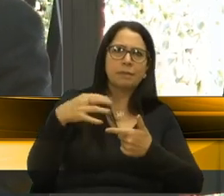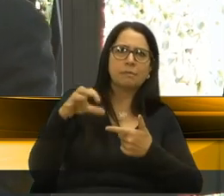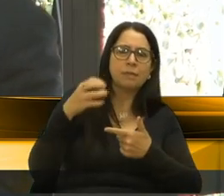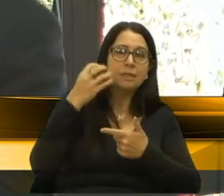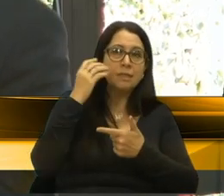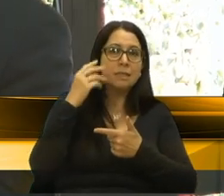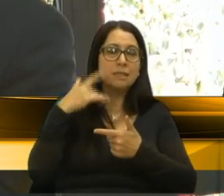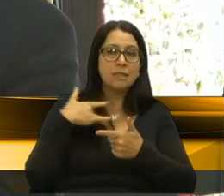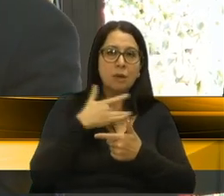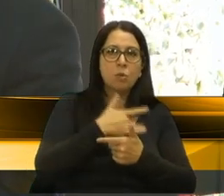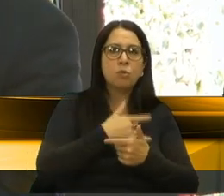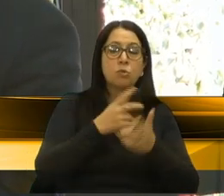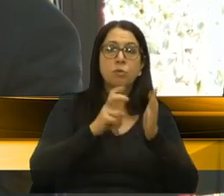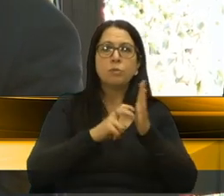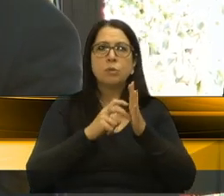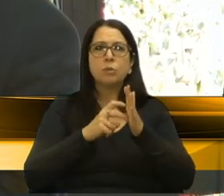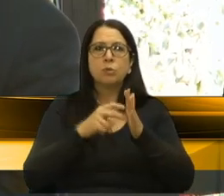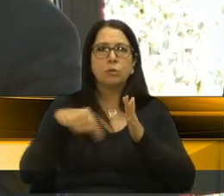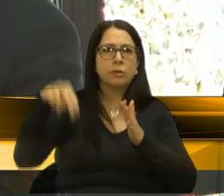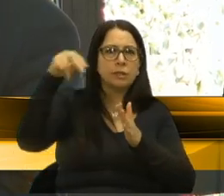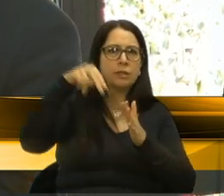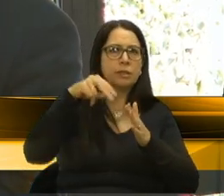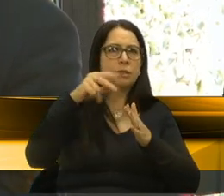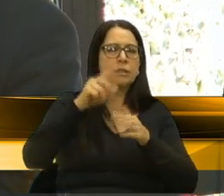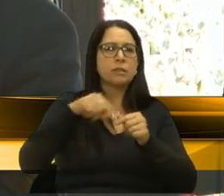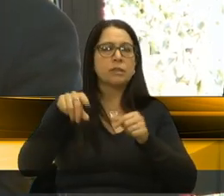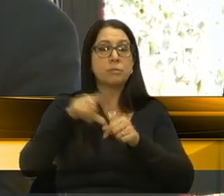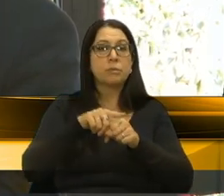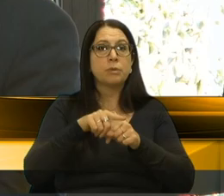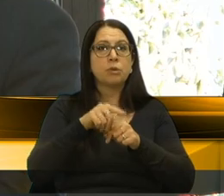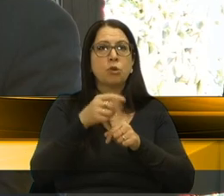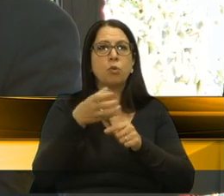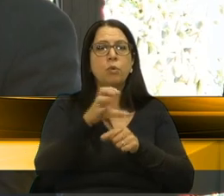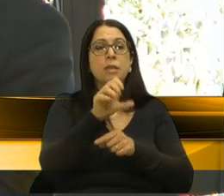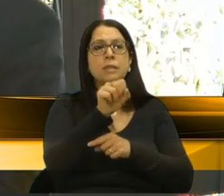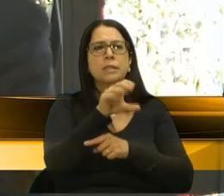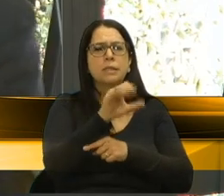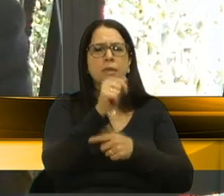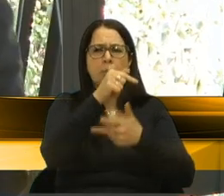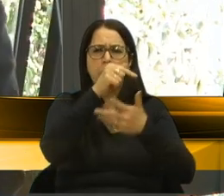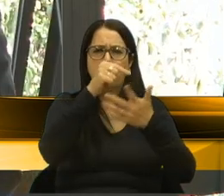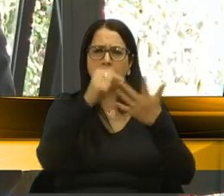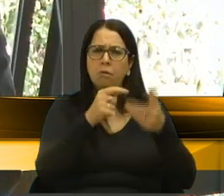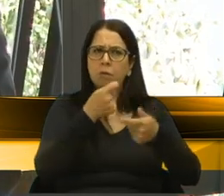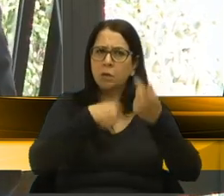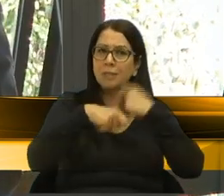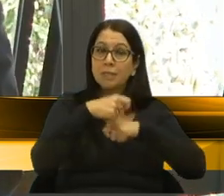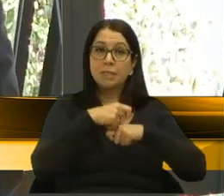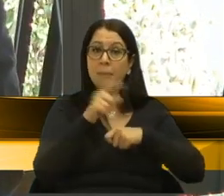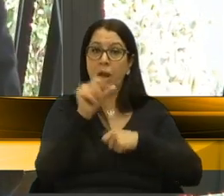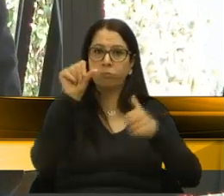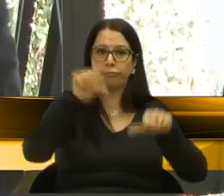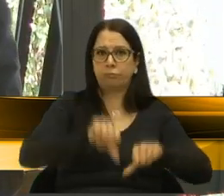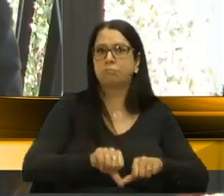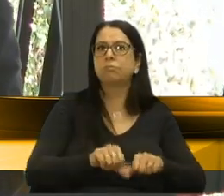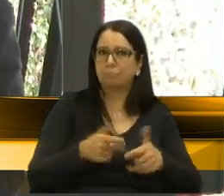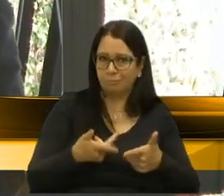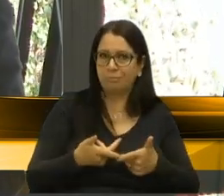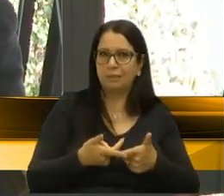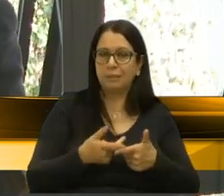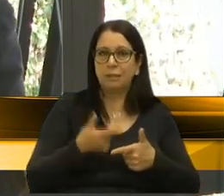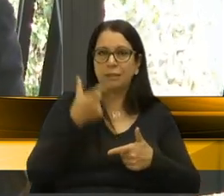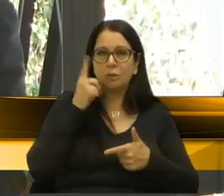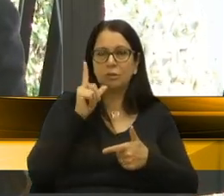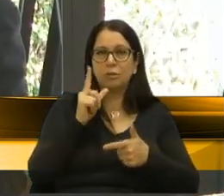do Nordeste, Departamento Nacional de Obras contra a Seca, enfim, já está fazendo uma negociação para não cair. Então, se elegeu com